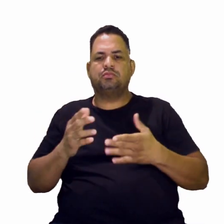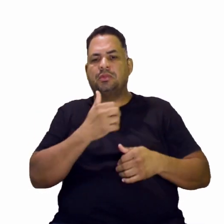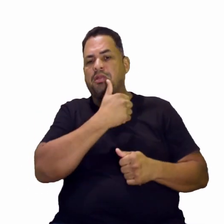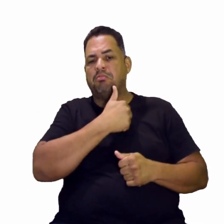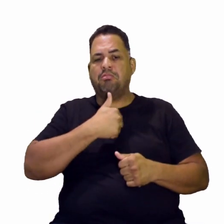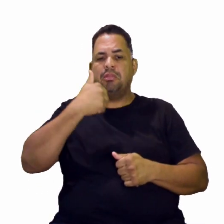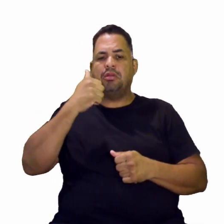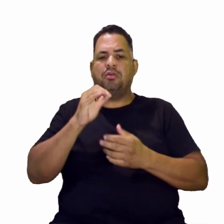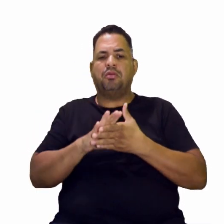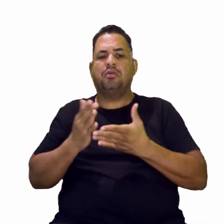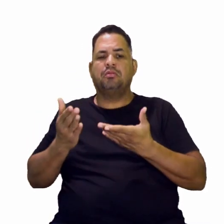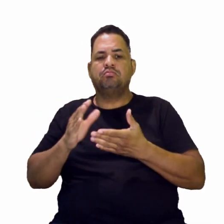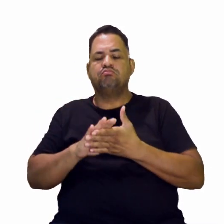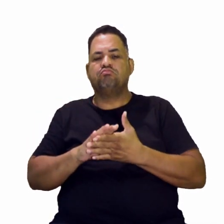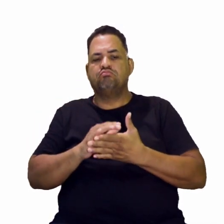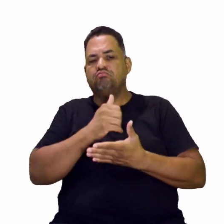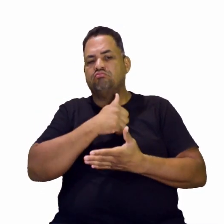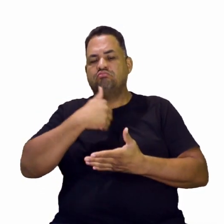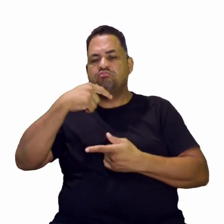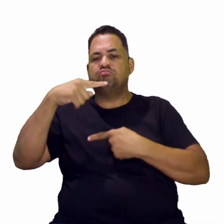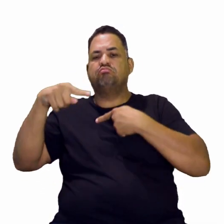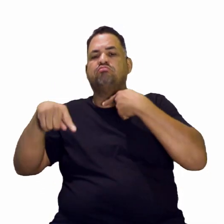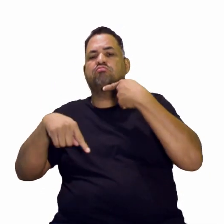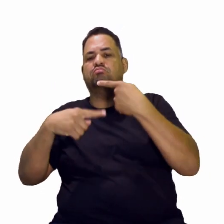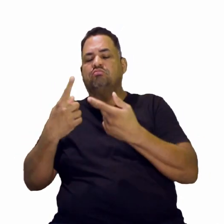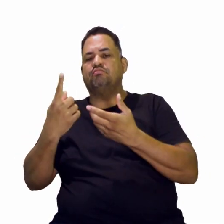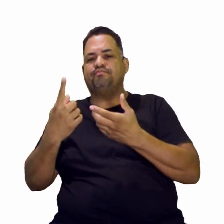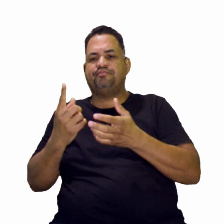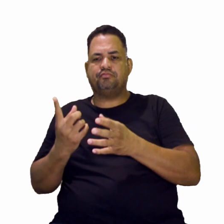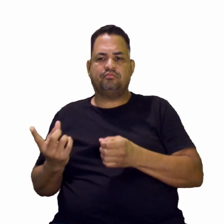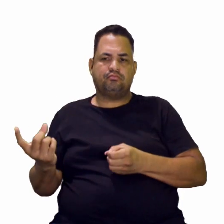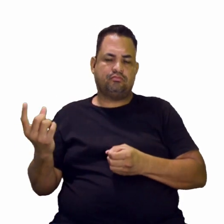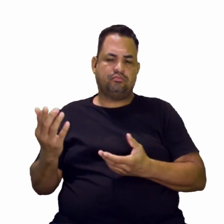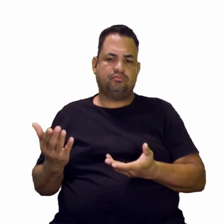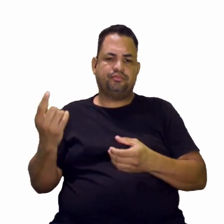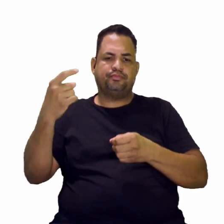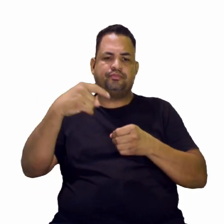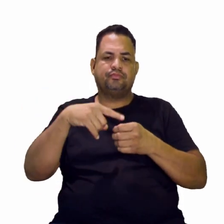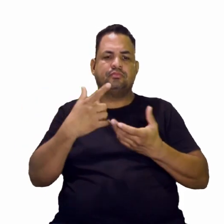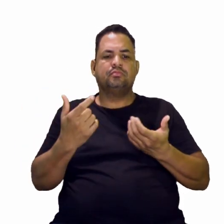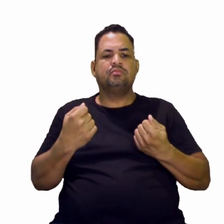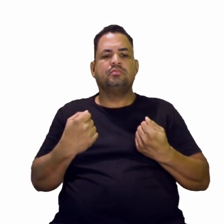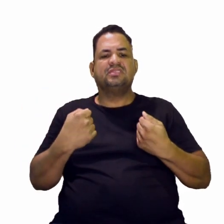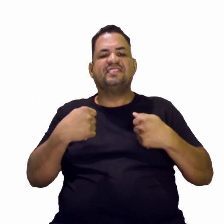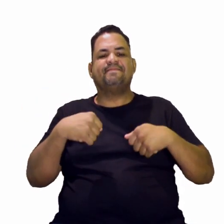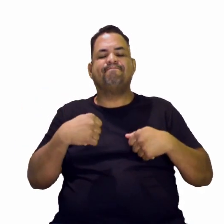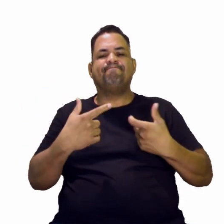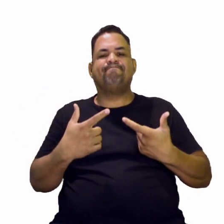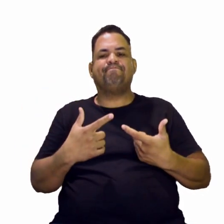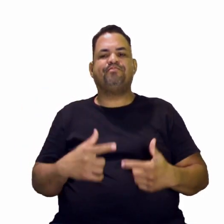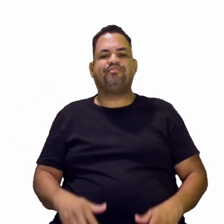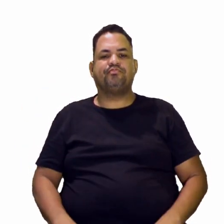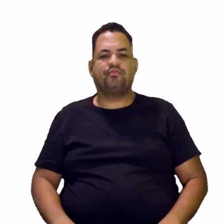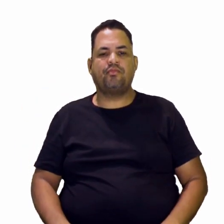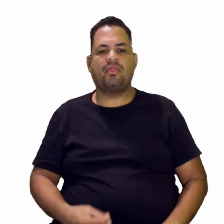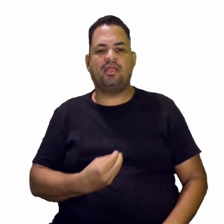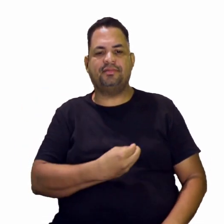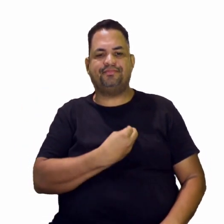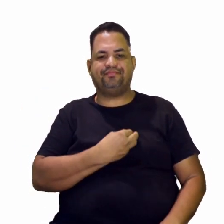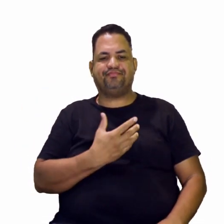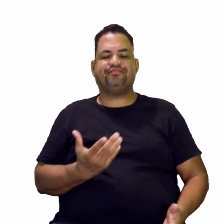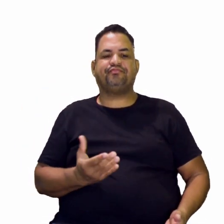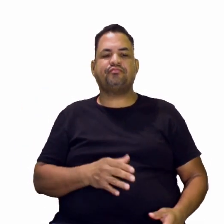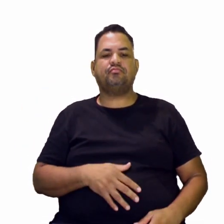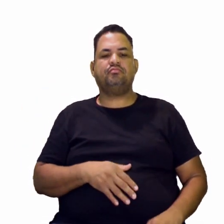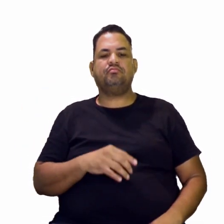vontade, para ele poder se recuperar e voltar, né, a ter condições de viver